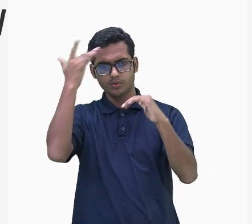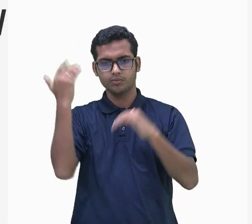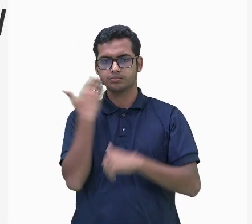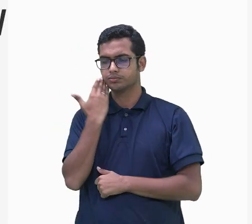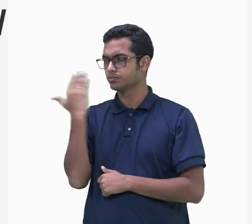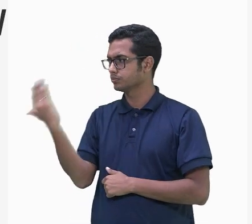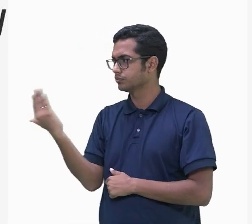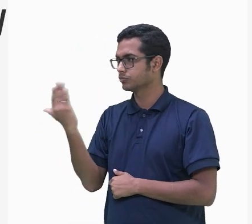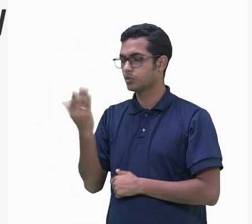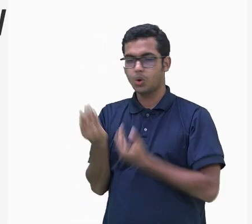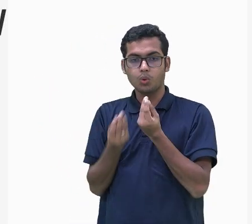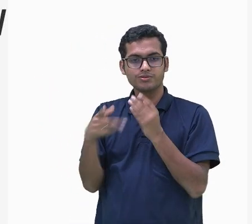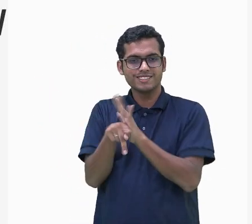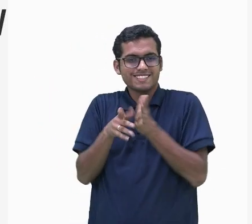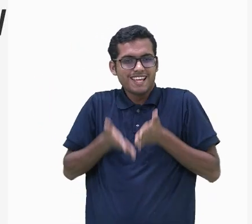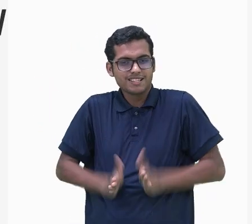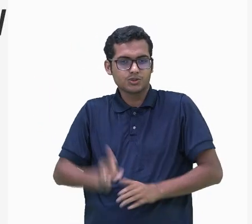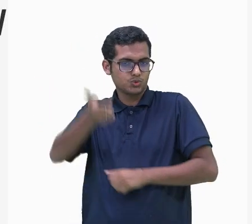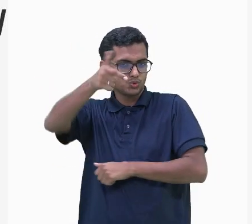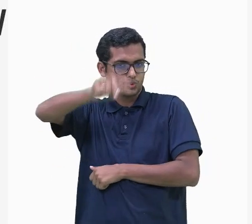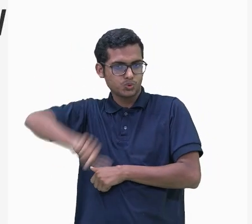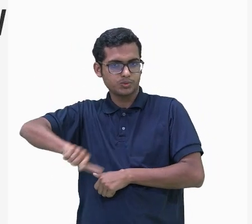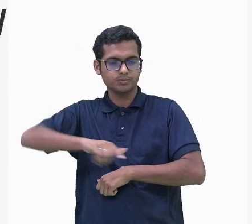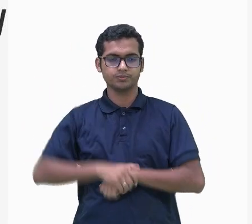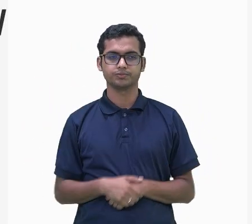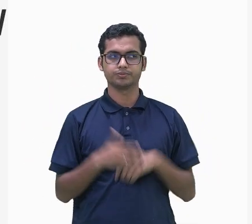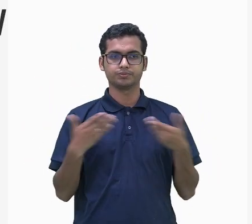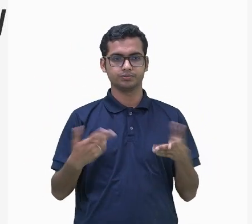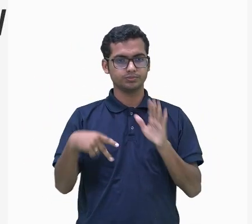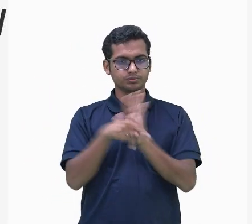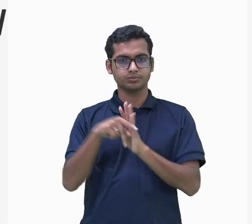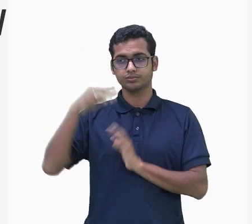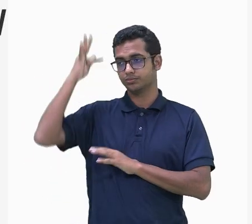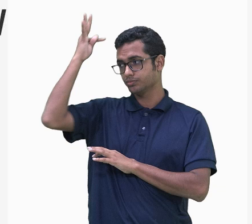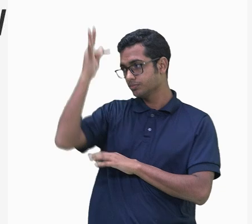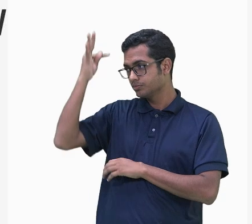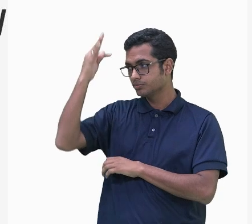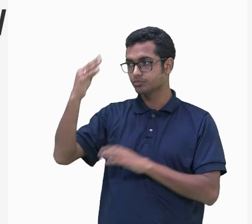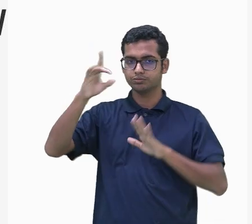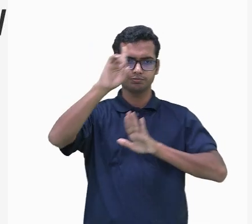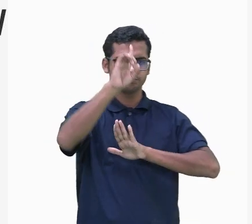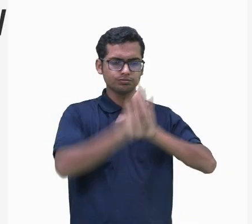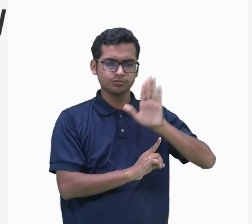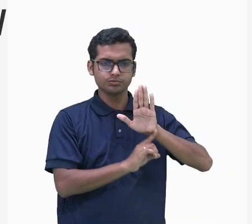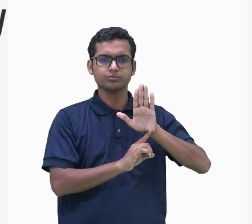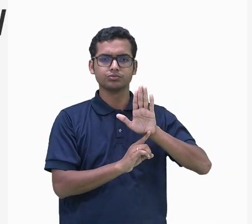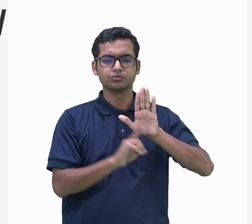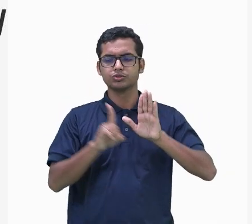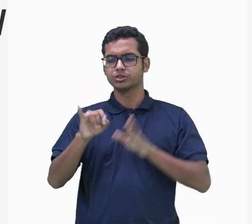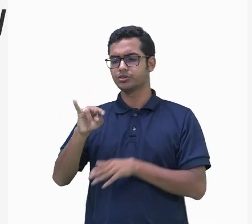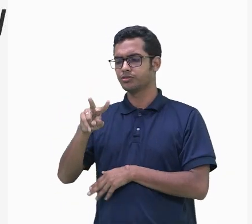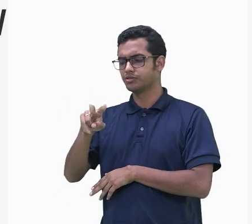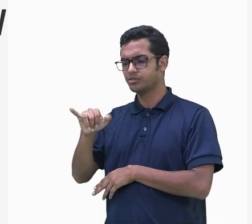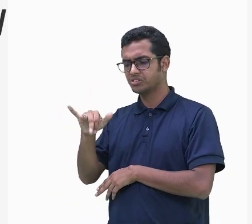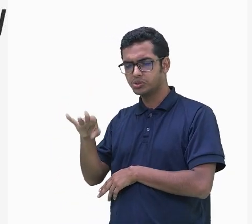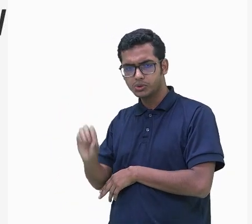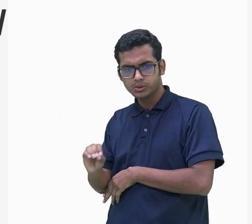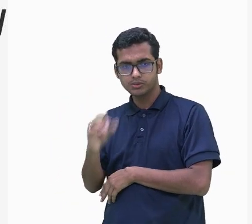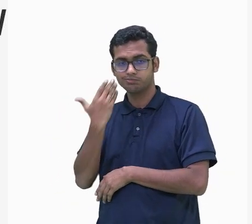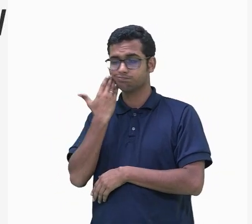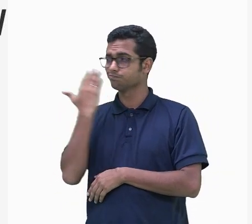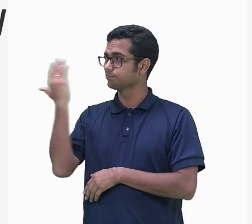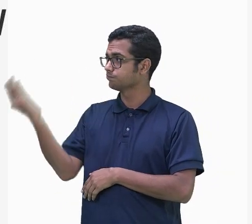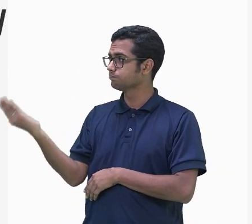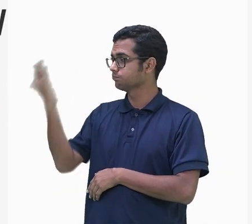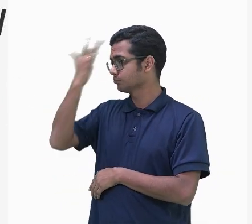O que o Jacques Bossuet dizia? Ele formulou a teoria do chamado direito divino. Quando a gente fala de Jacques Bossuet, logo a